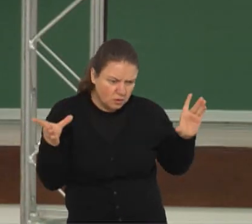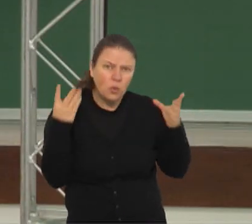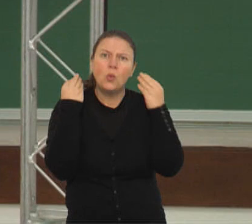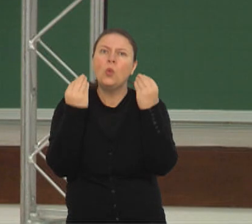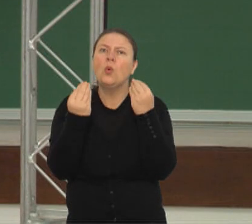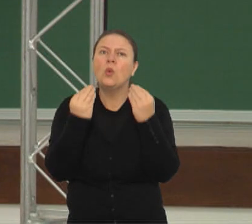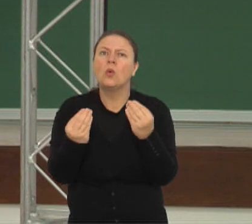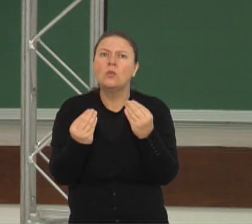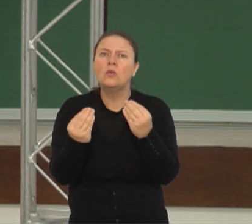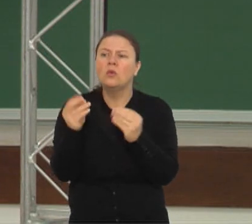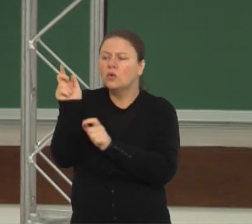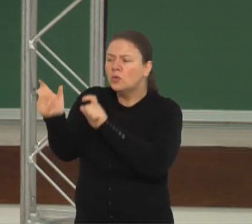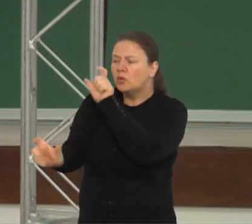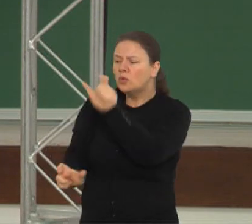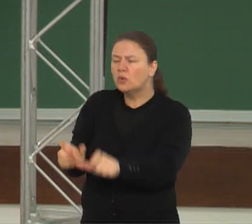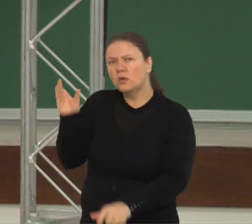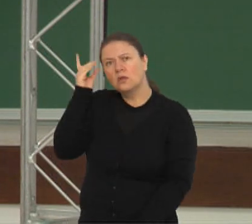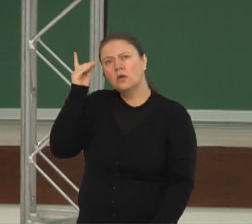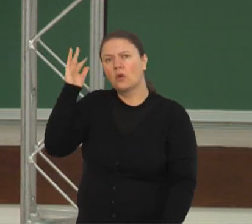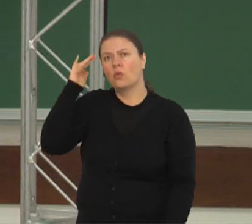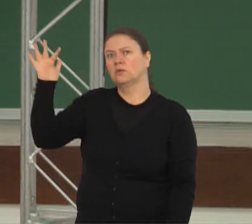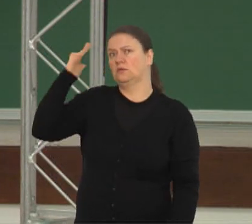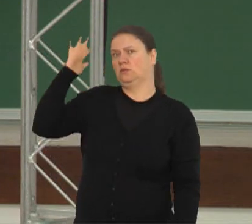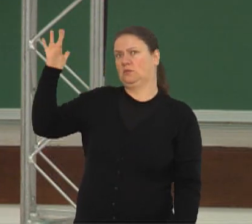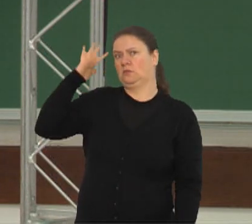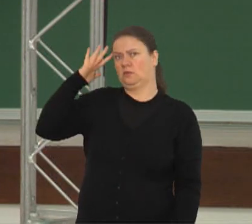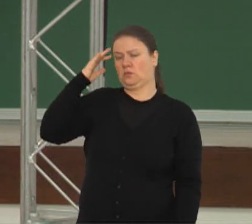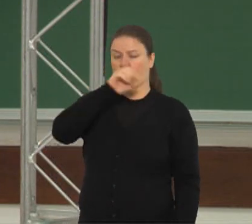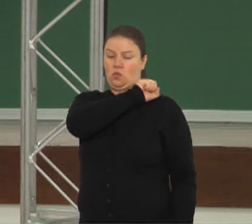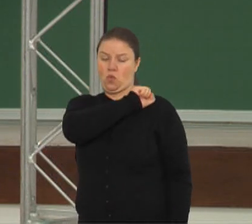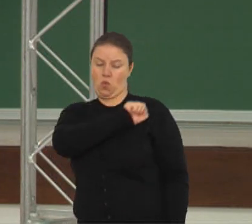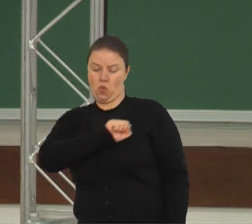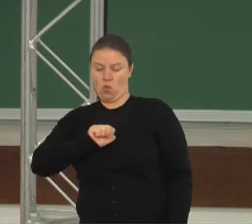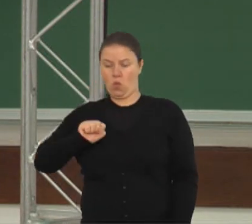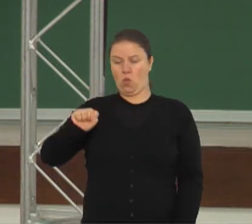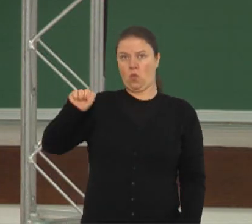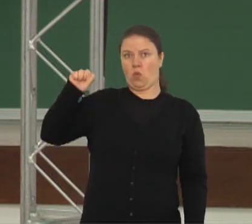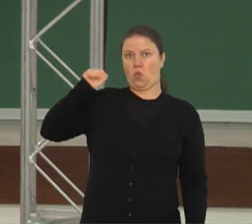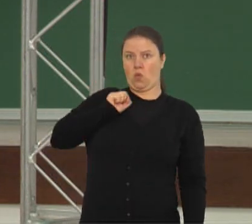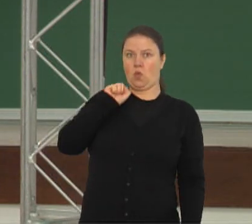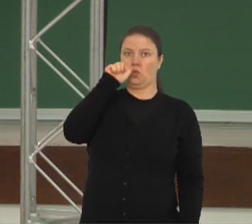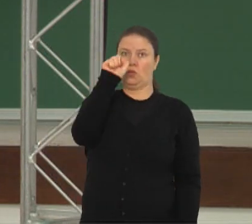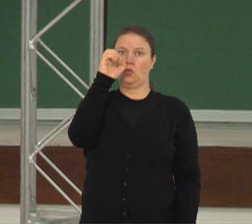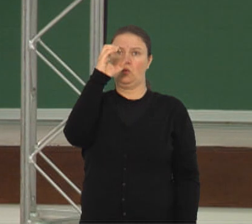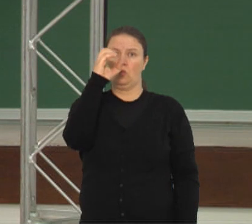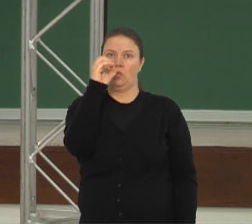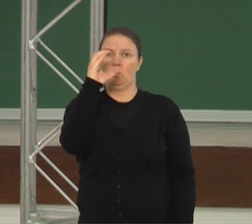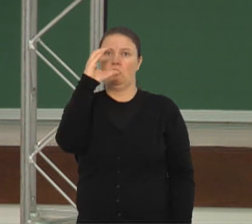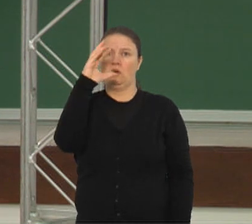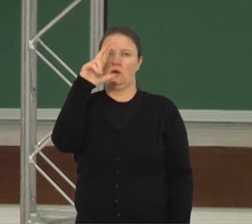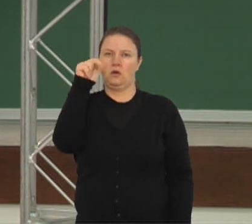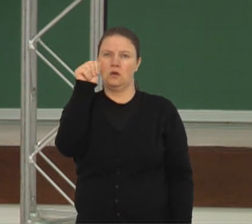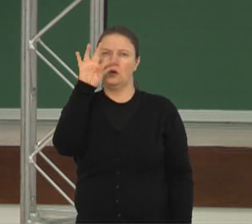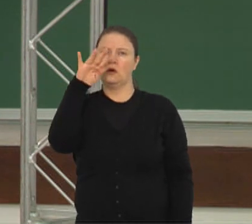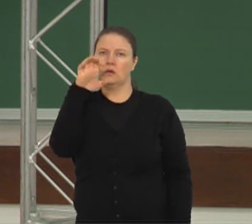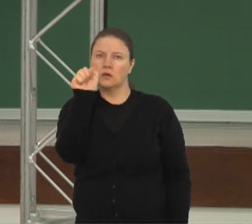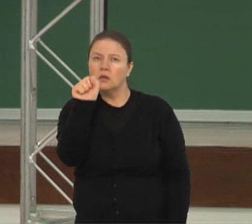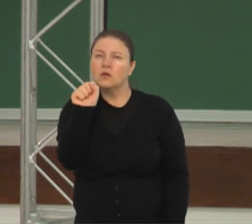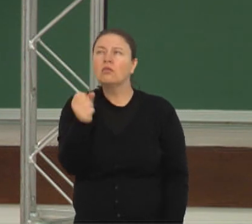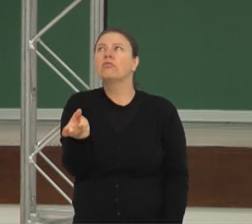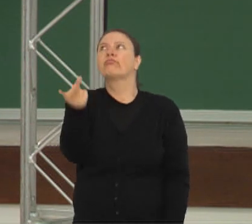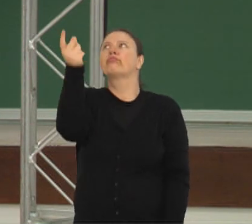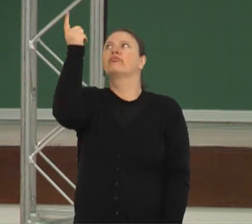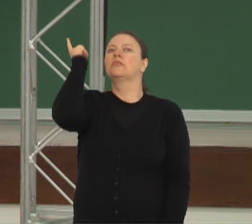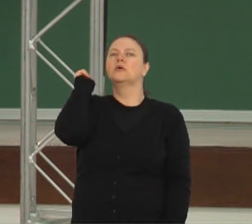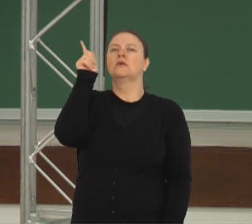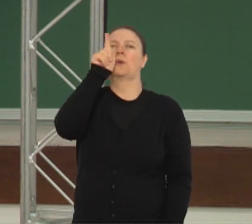tanto defendemos. É que o Sócrates, já lá na Grécia, o modo como era a democracia, ele